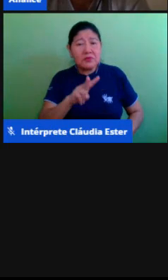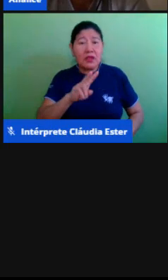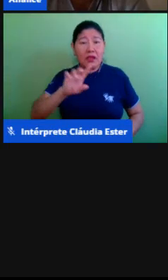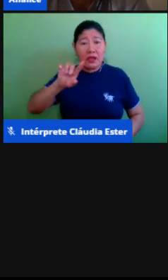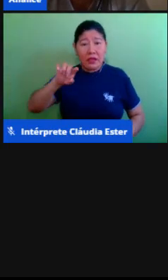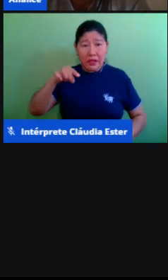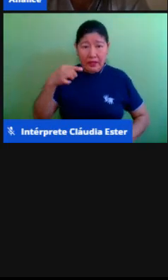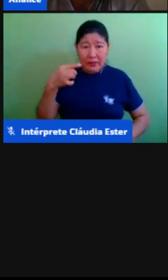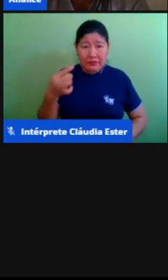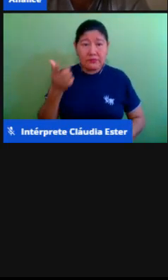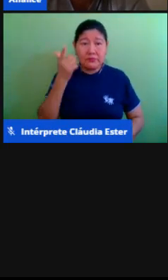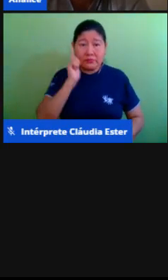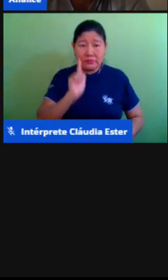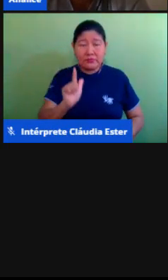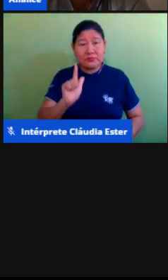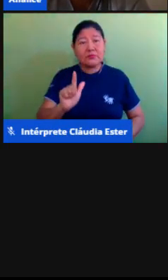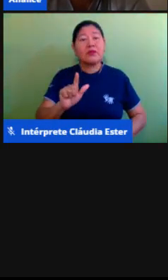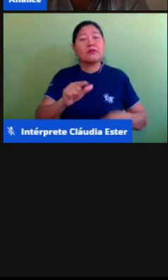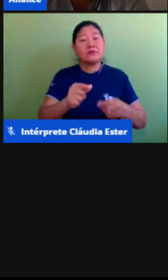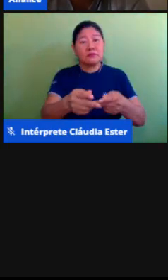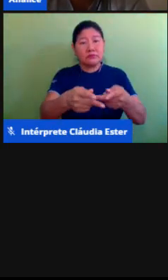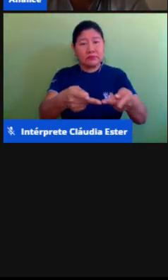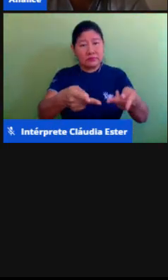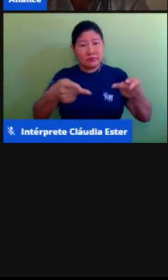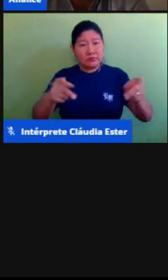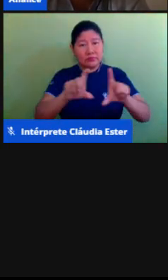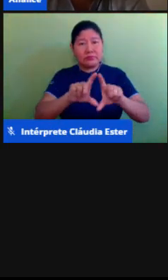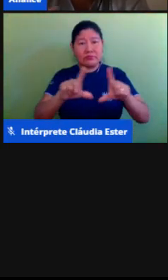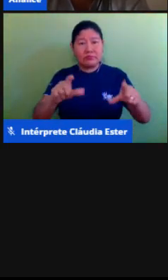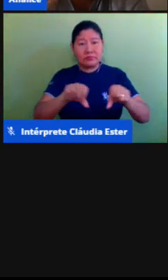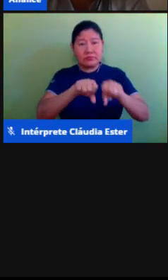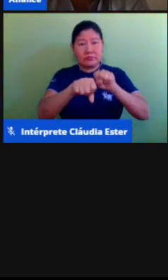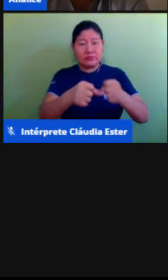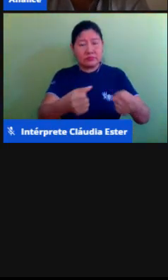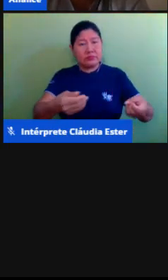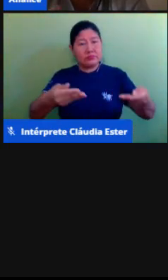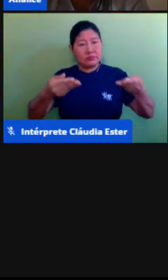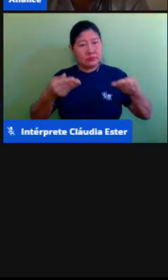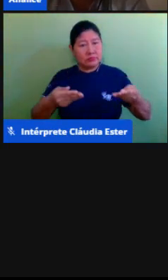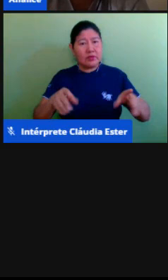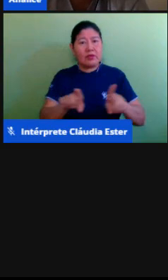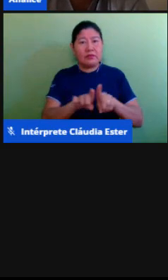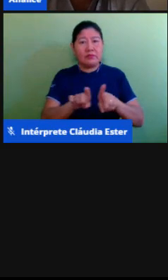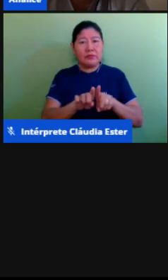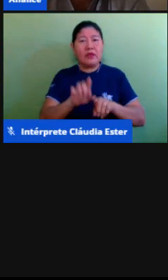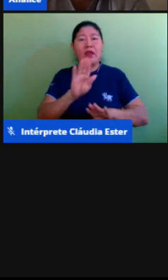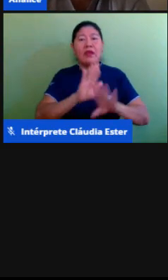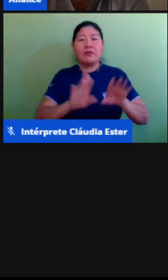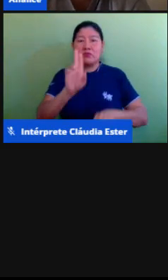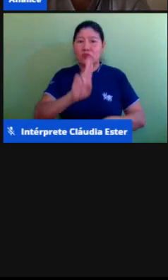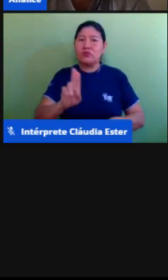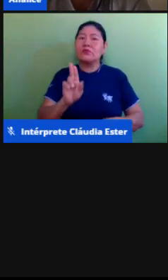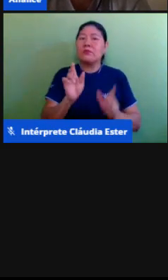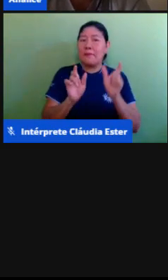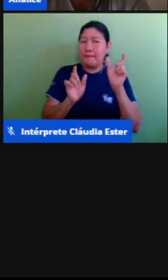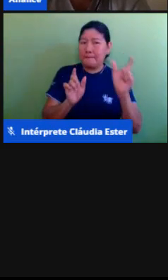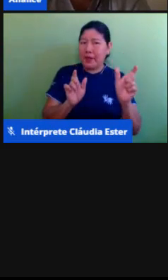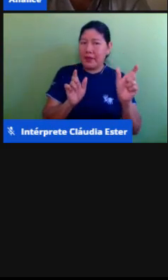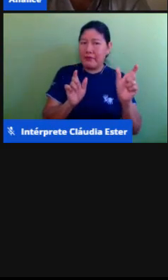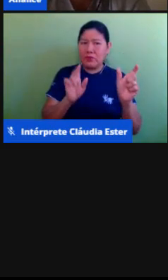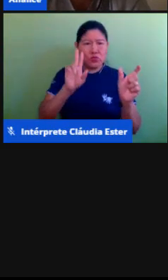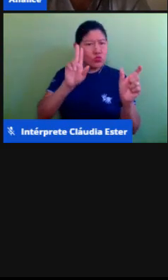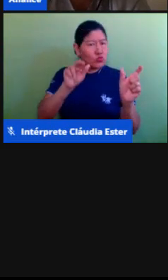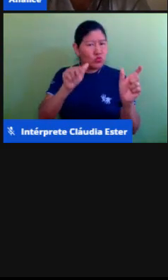de um determinado período, tá bom? Geralmente são 2 semanas. E ó, que eu estou usando as palavras, geralmente, né? Nunca, com certeza,